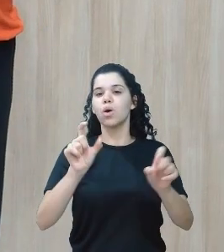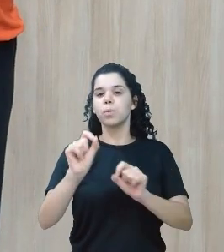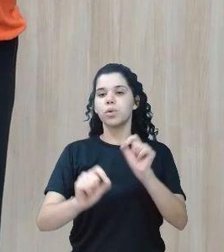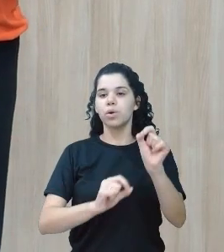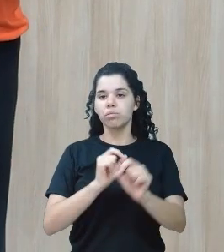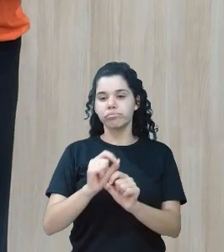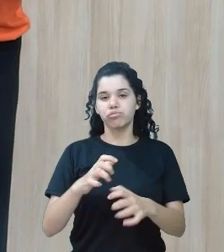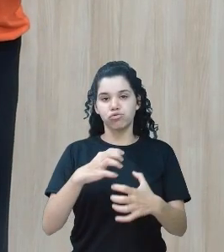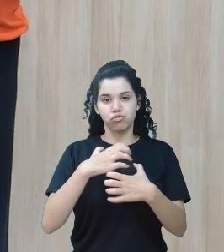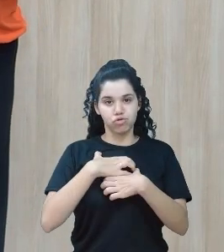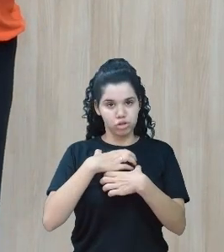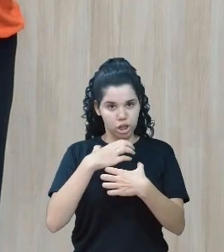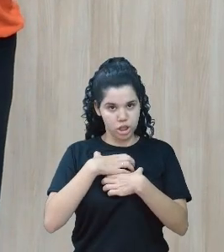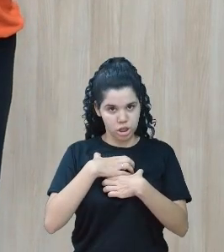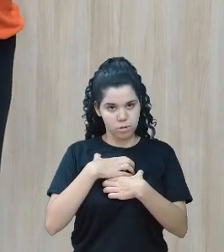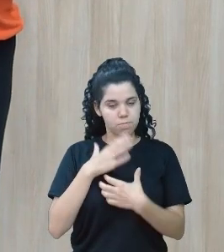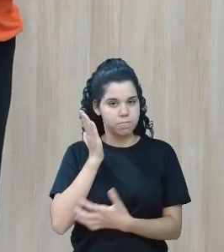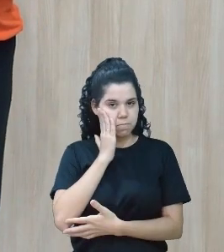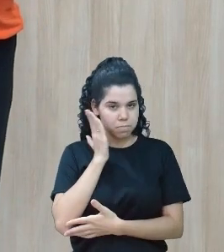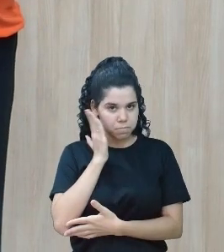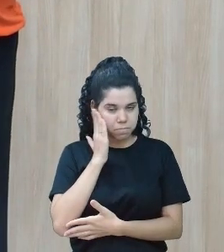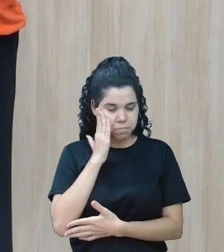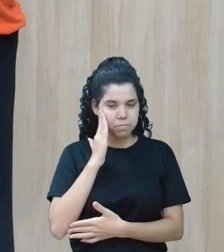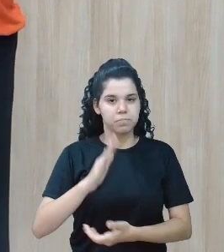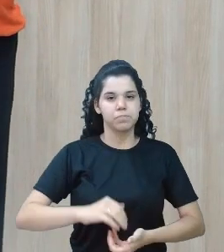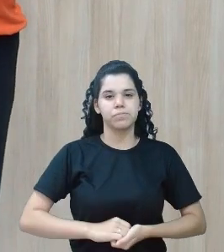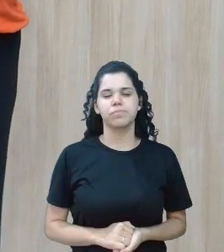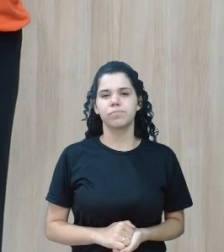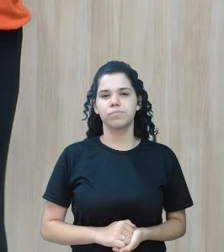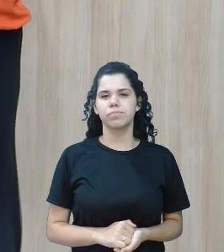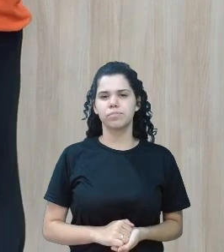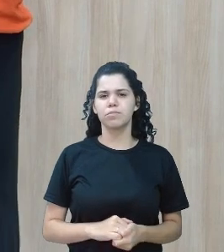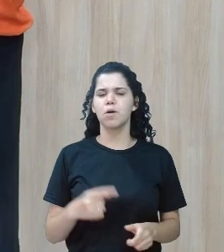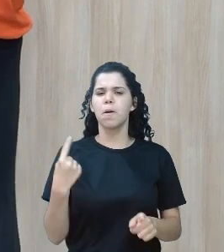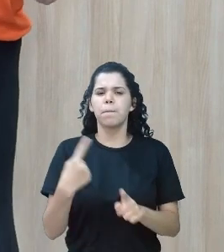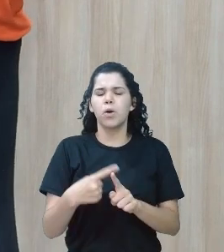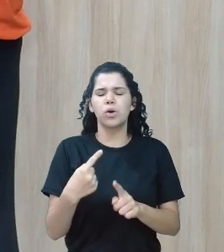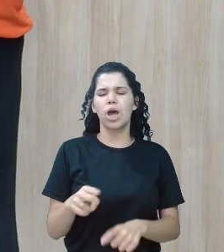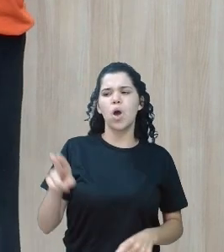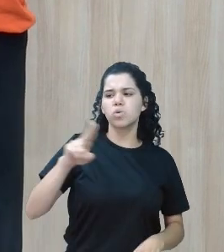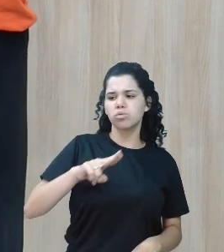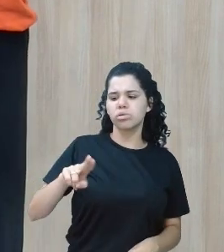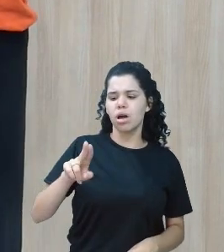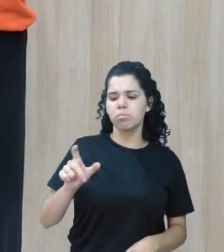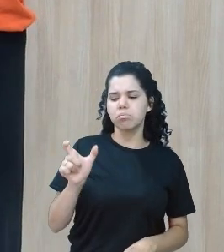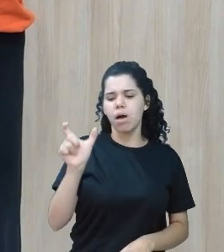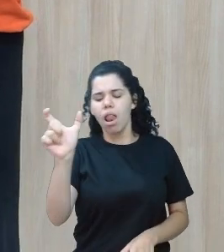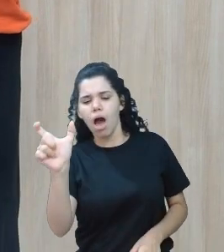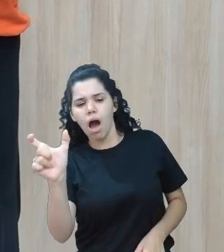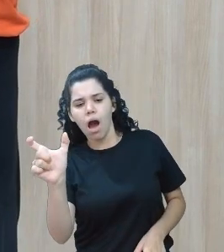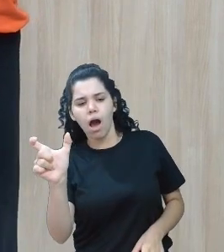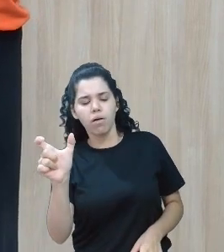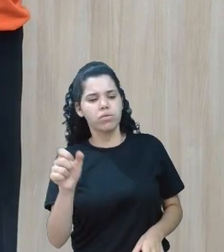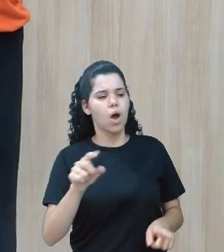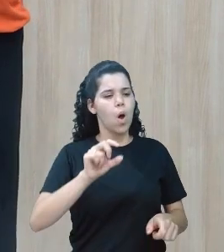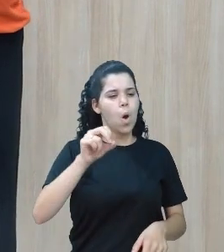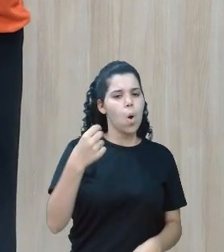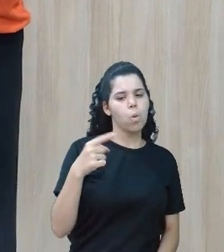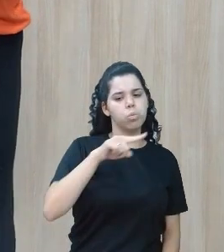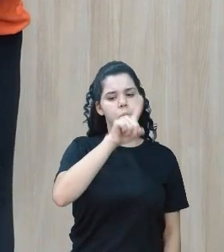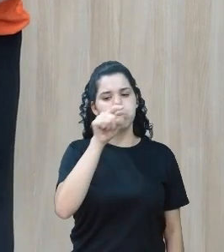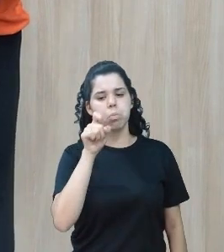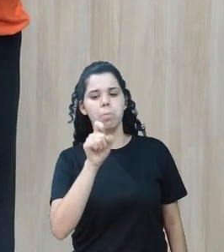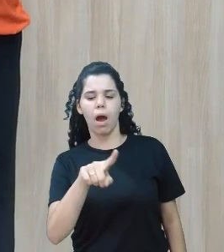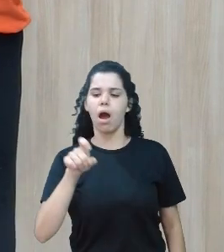de efeitos de sentido, tá? Por que eu uso determinada palavra, por que eu uso determinada pontuação,